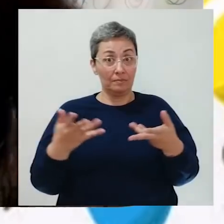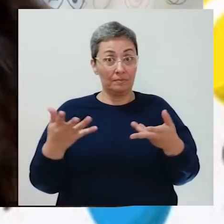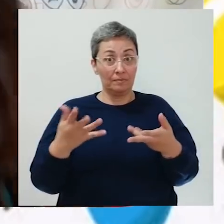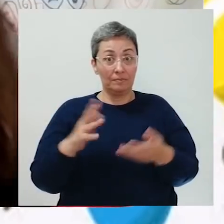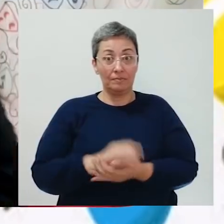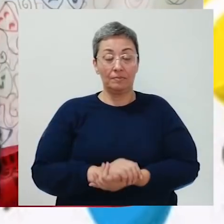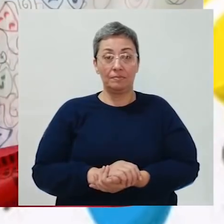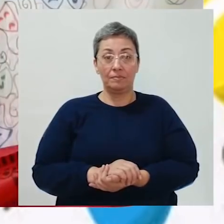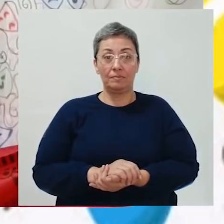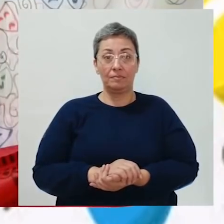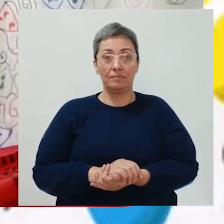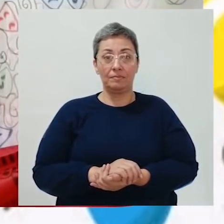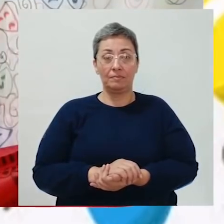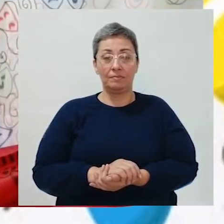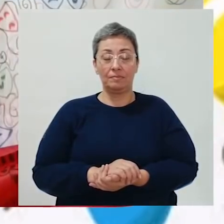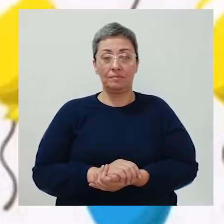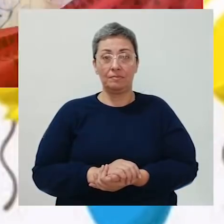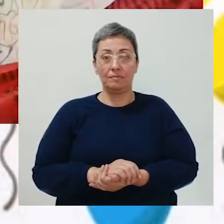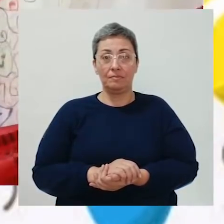agora...